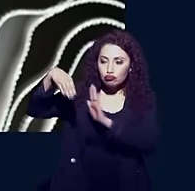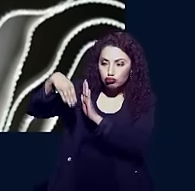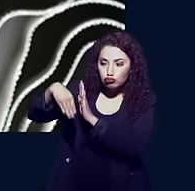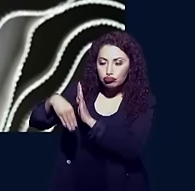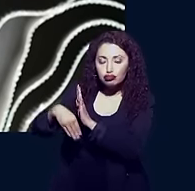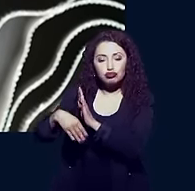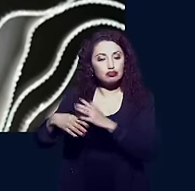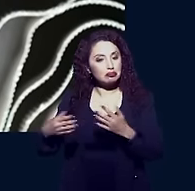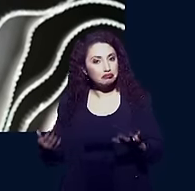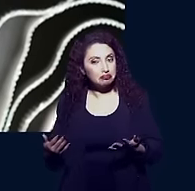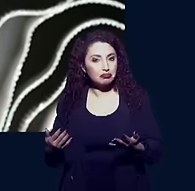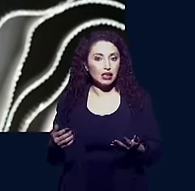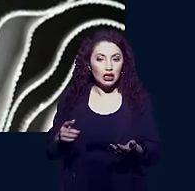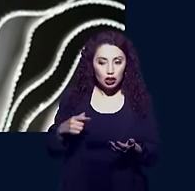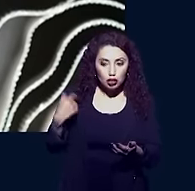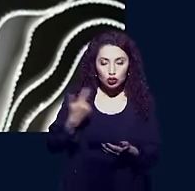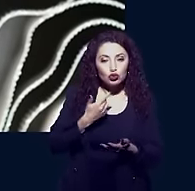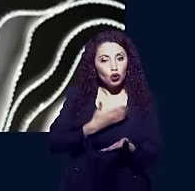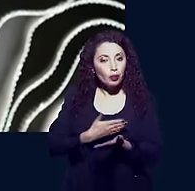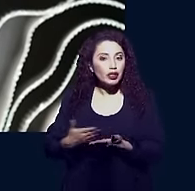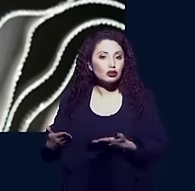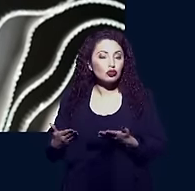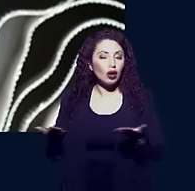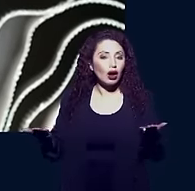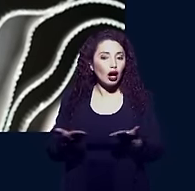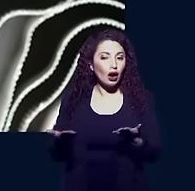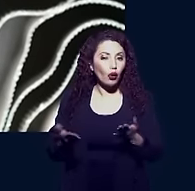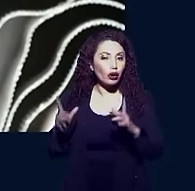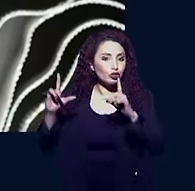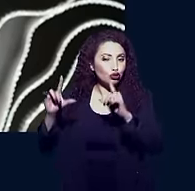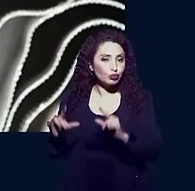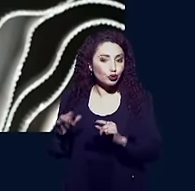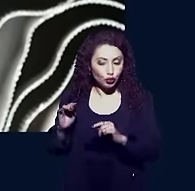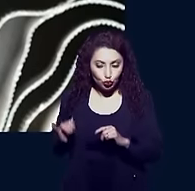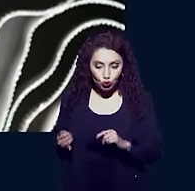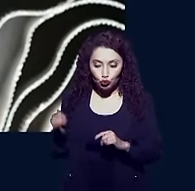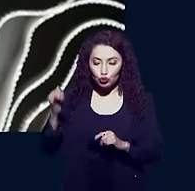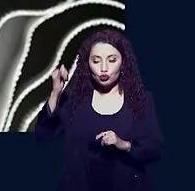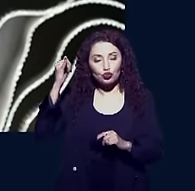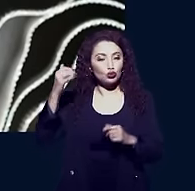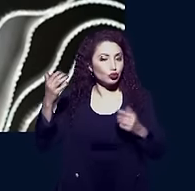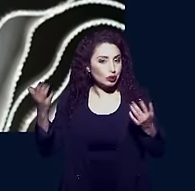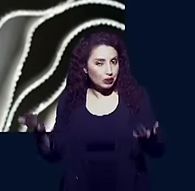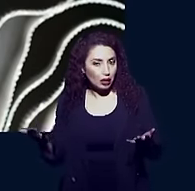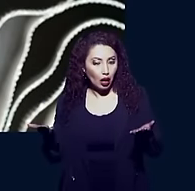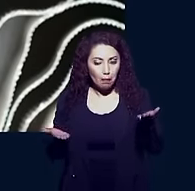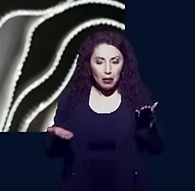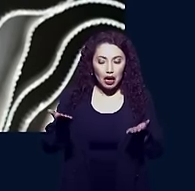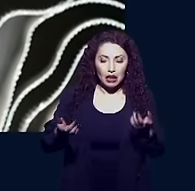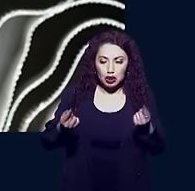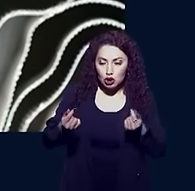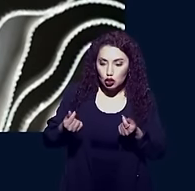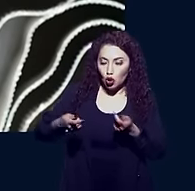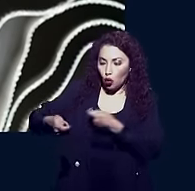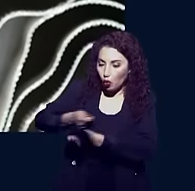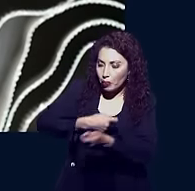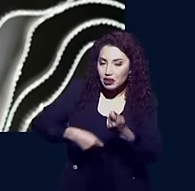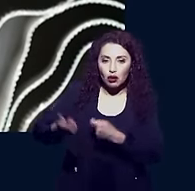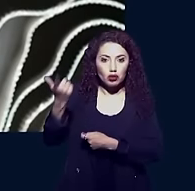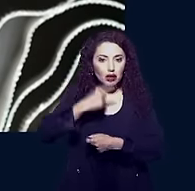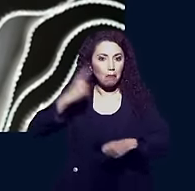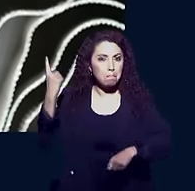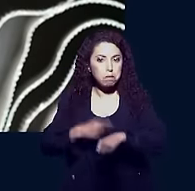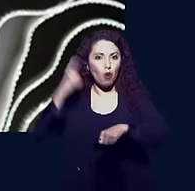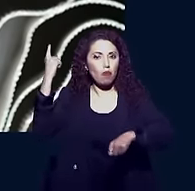acabou de iniciar um ciclo de corte de jul e a balança comercial né recorde atrás de recorde o que preserva o